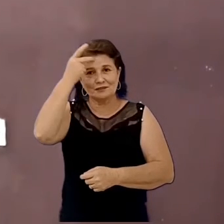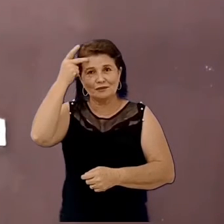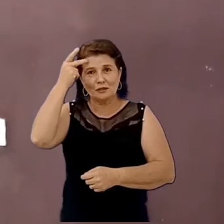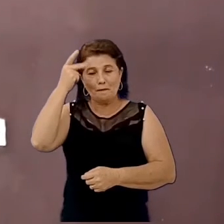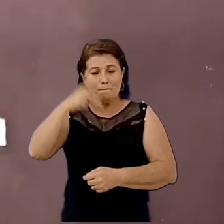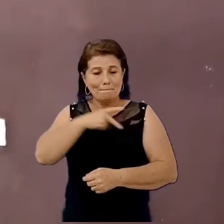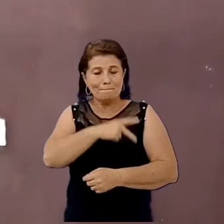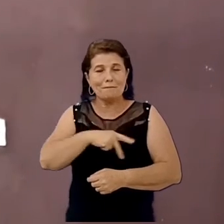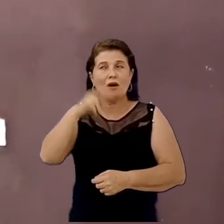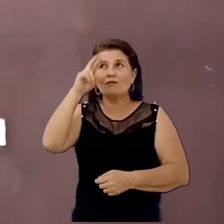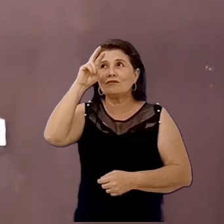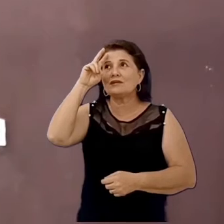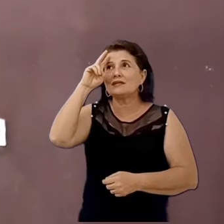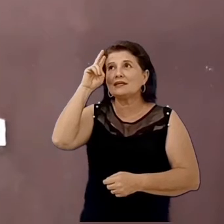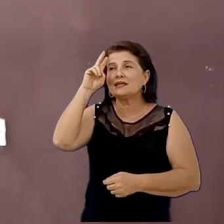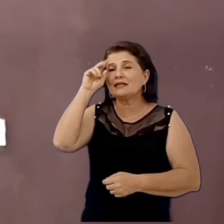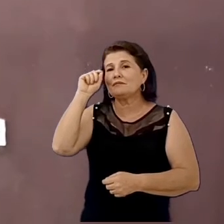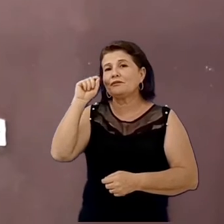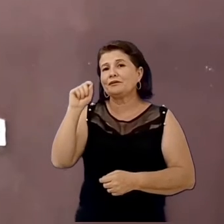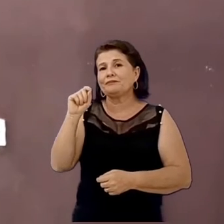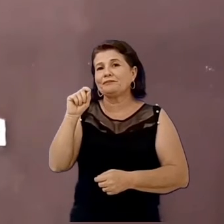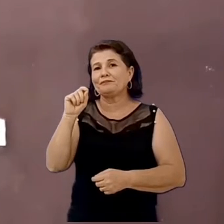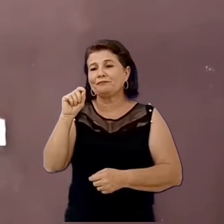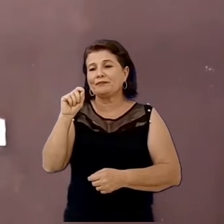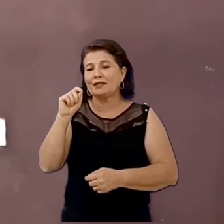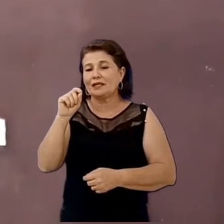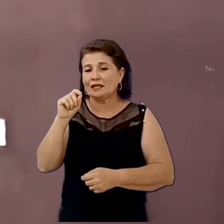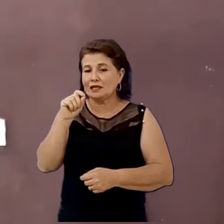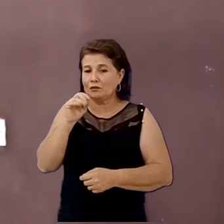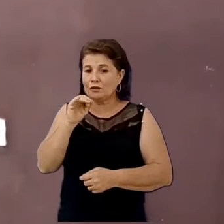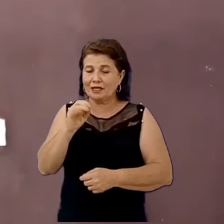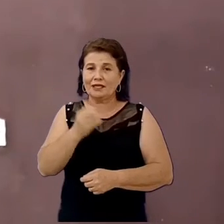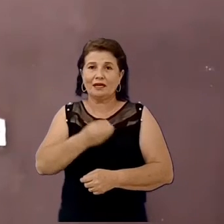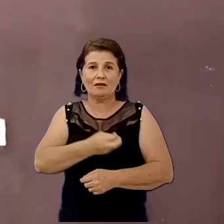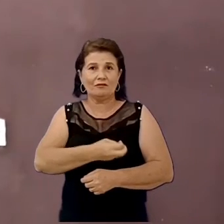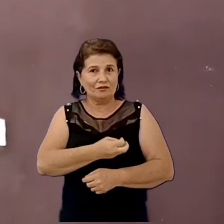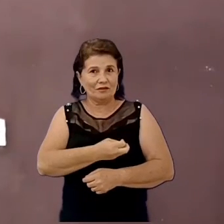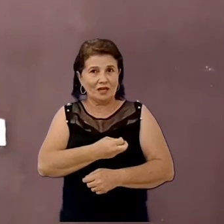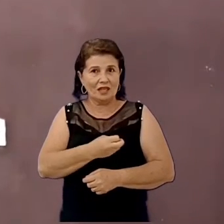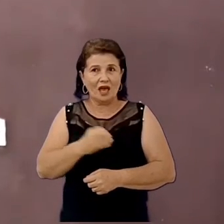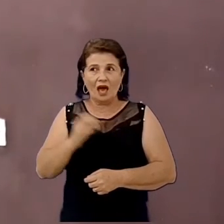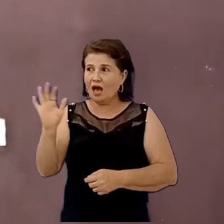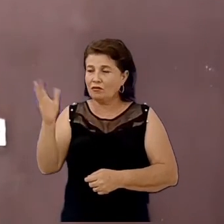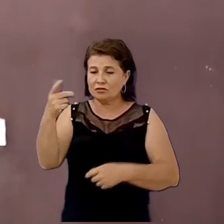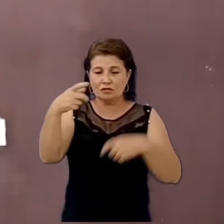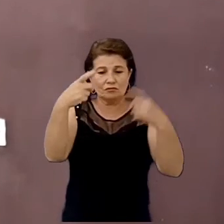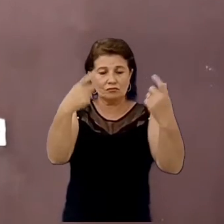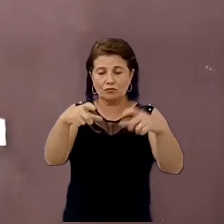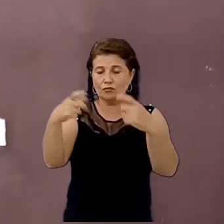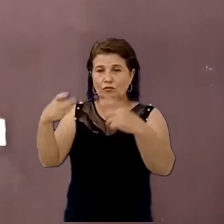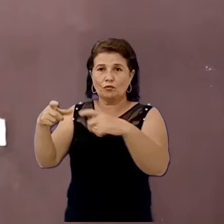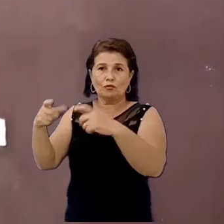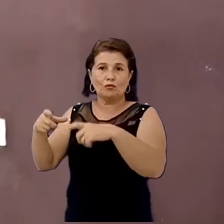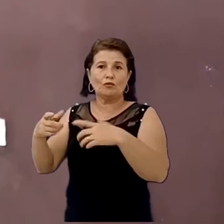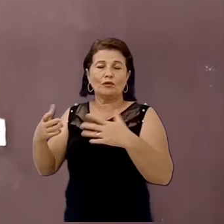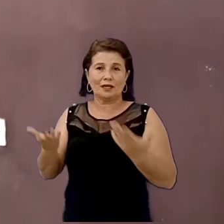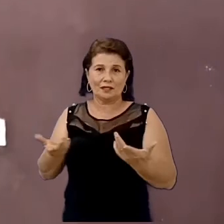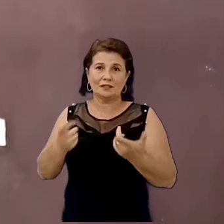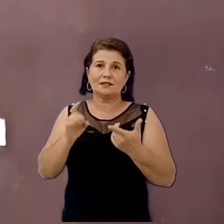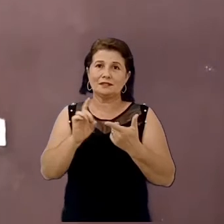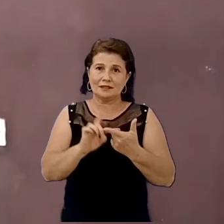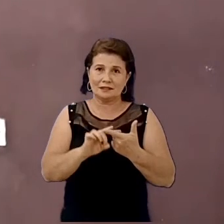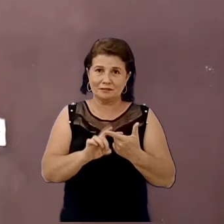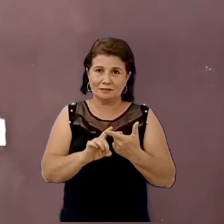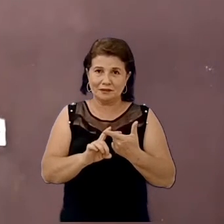Paulo lembra que aquilo que eles estavam vivendo também acontecia em outros locais. Isso